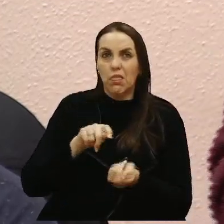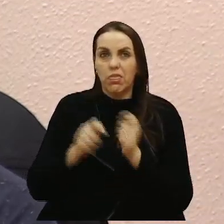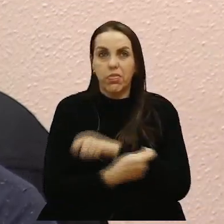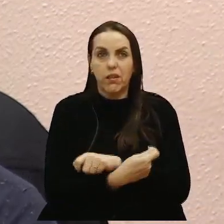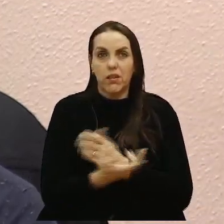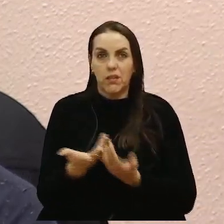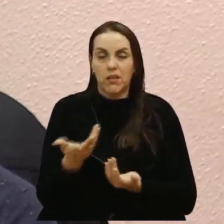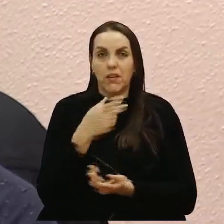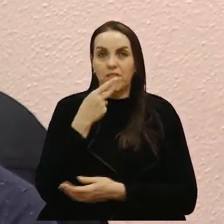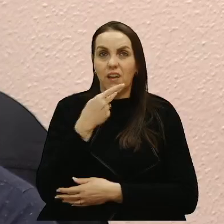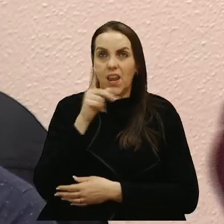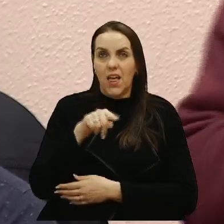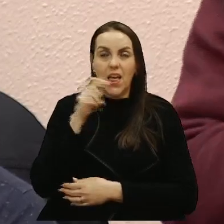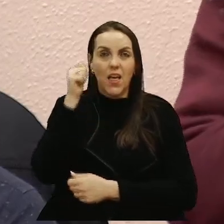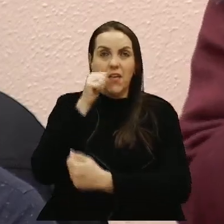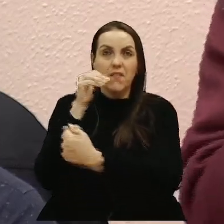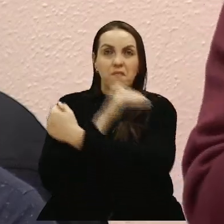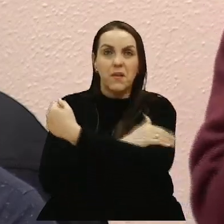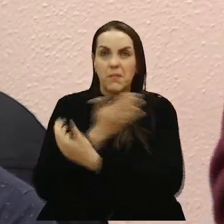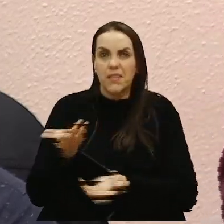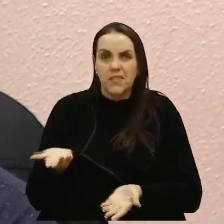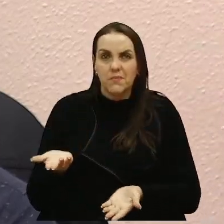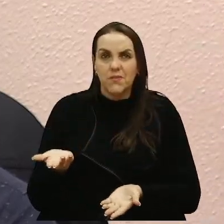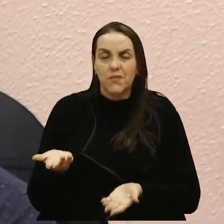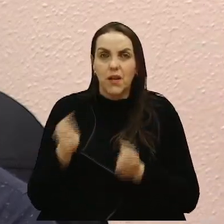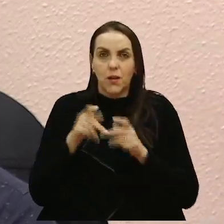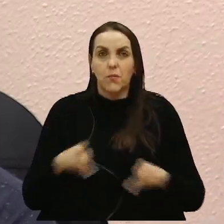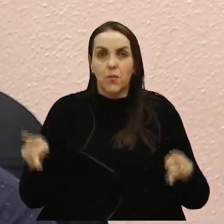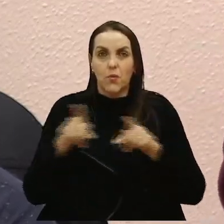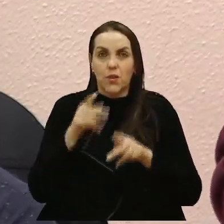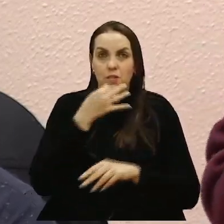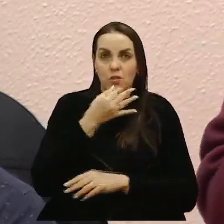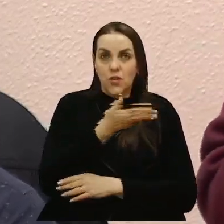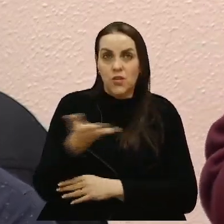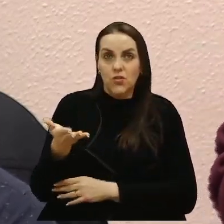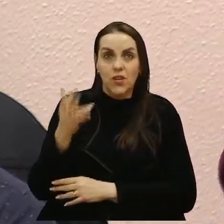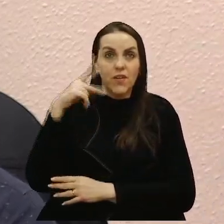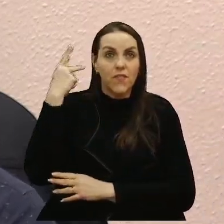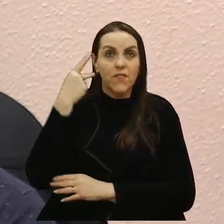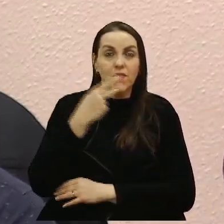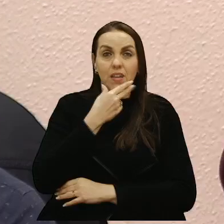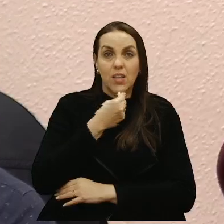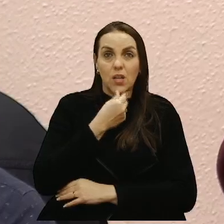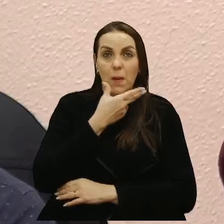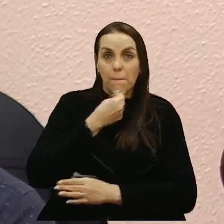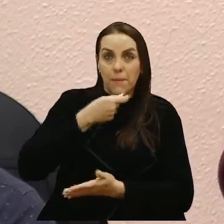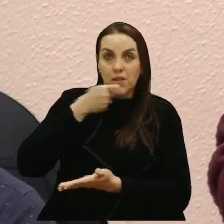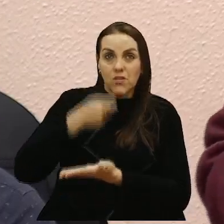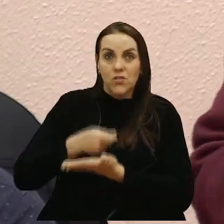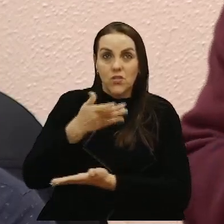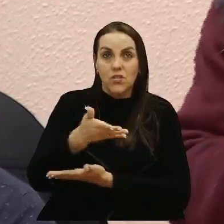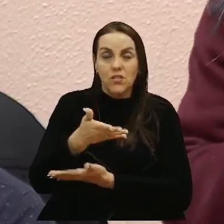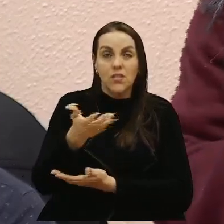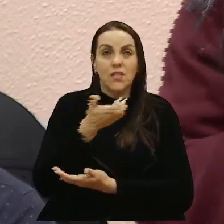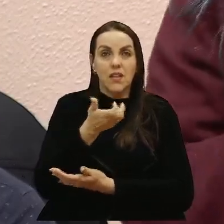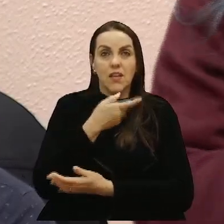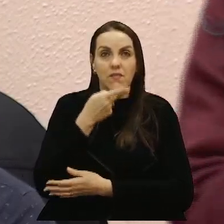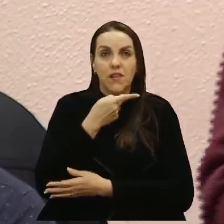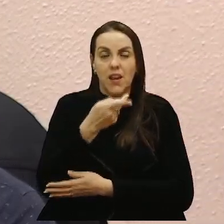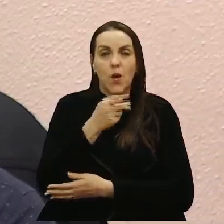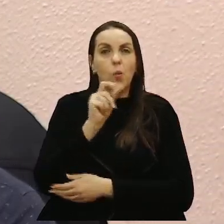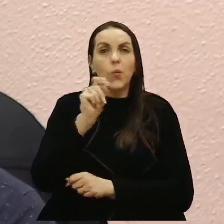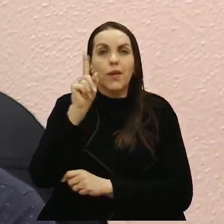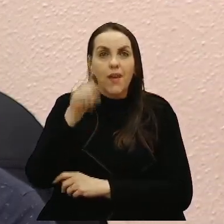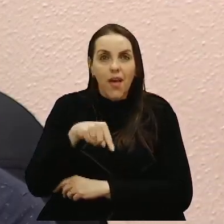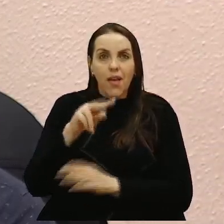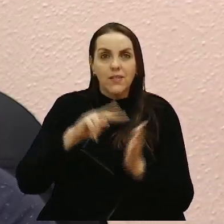para querer dizer que é o feminismo. Vejam, população caxiense, vereadores machistas querendo dizer o que é o